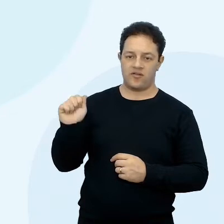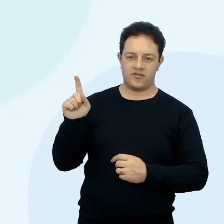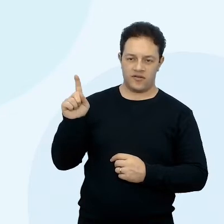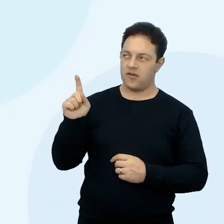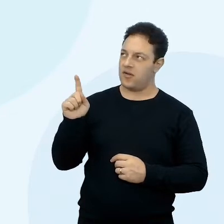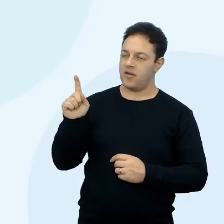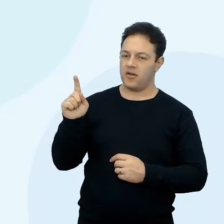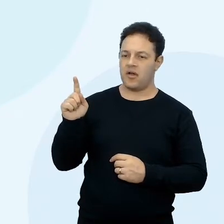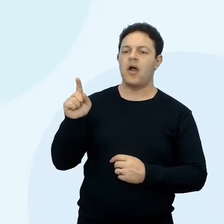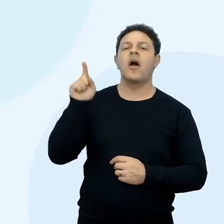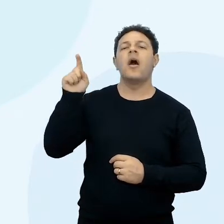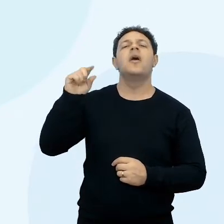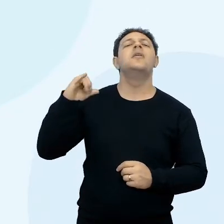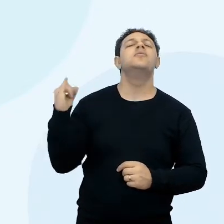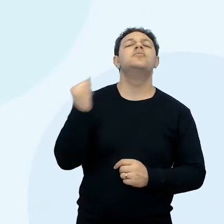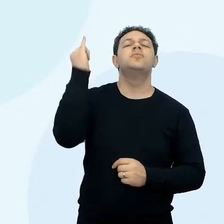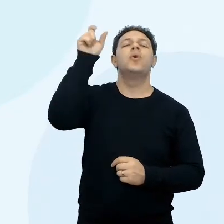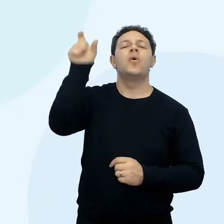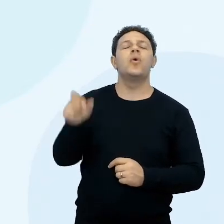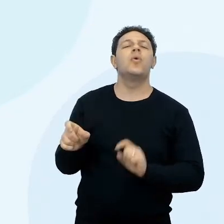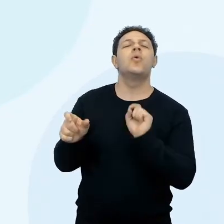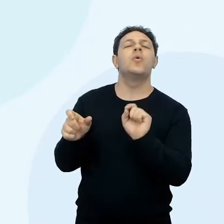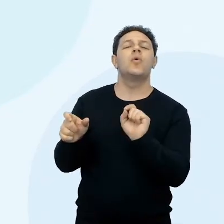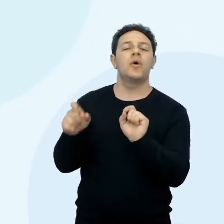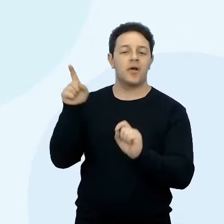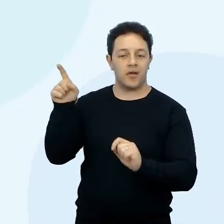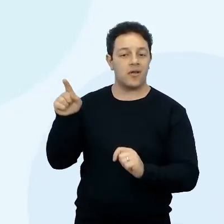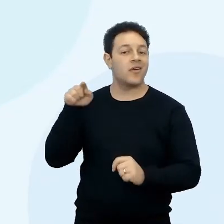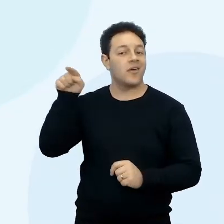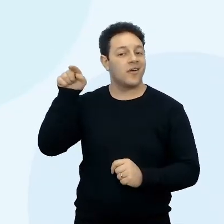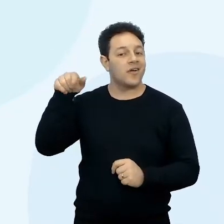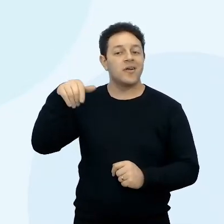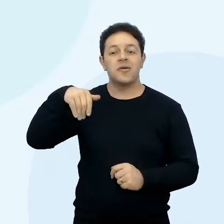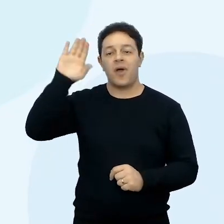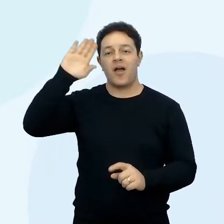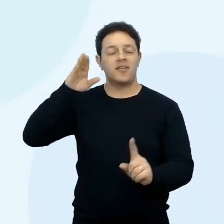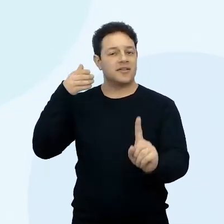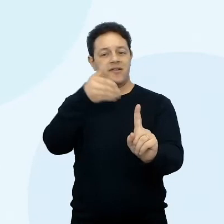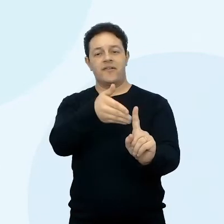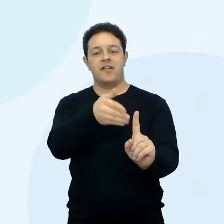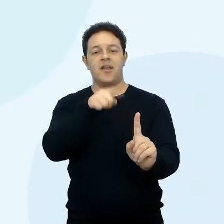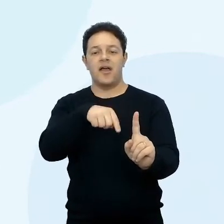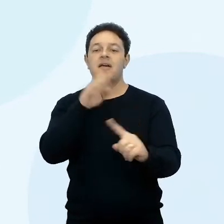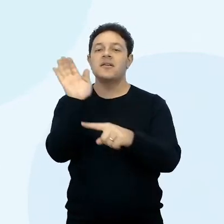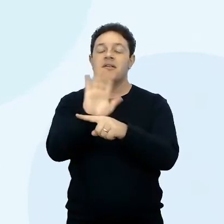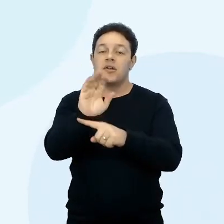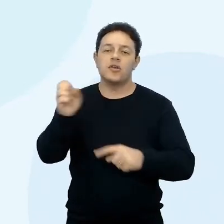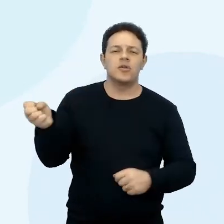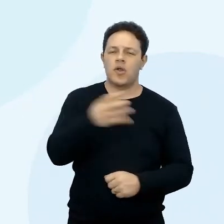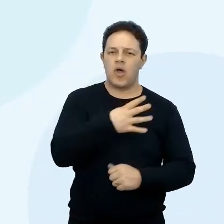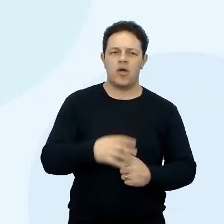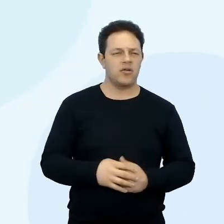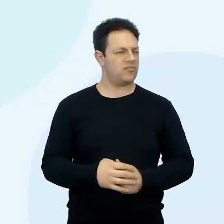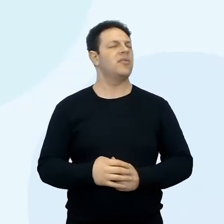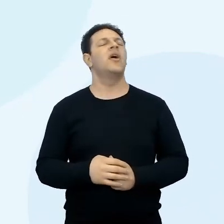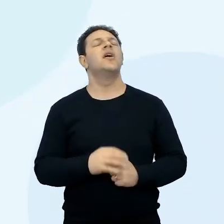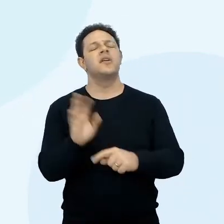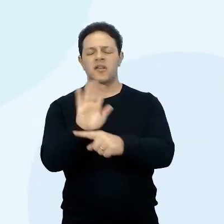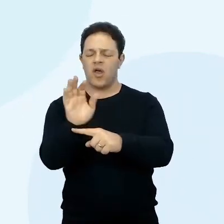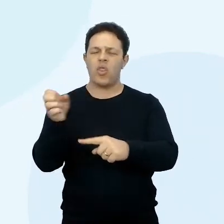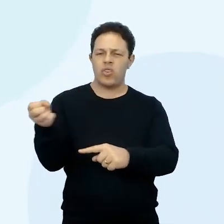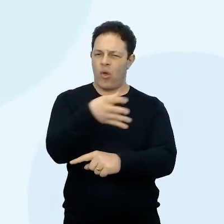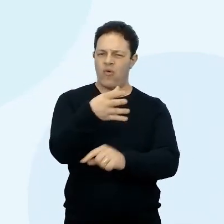Qual que é aqui a relevância do Glauber Rocha? Ele é a maior referência do cinema novo. Prof, eu não sei o que é cinema